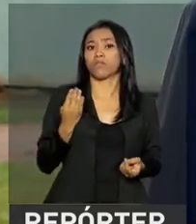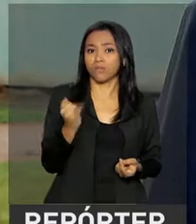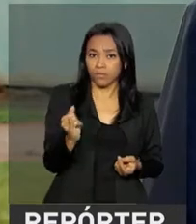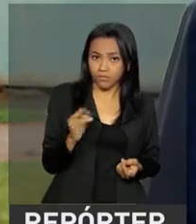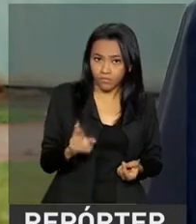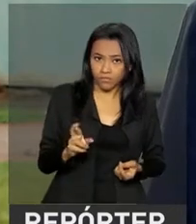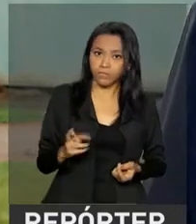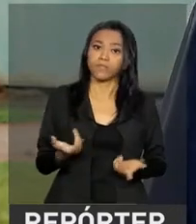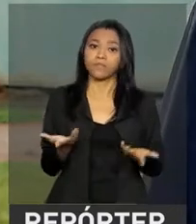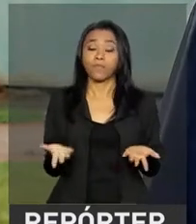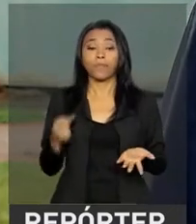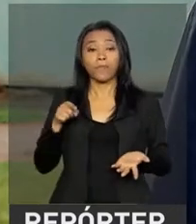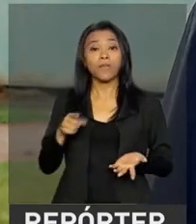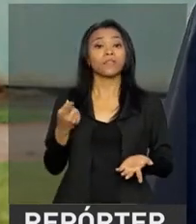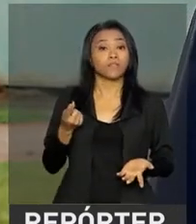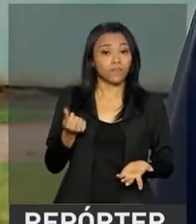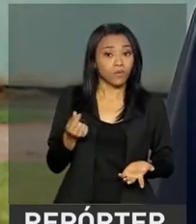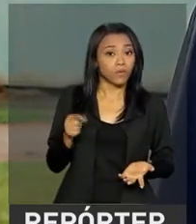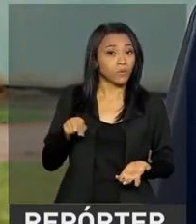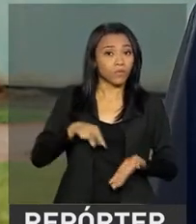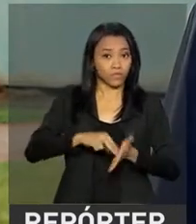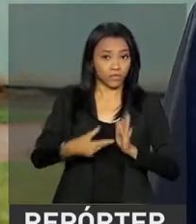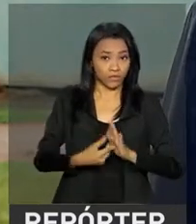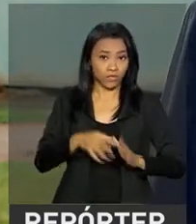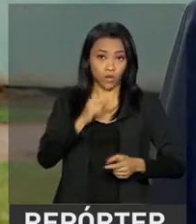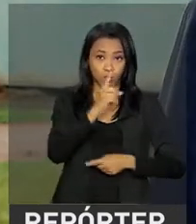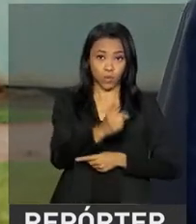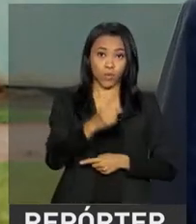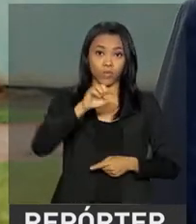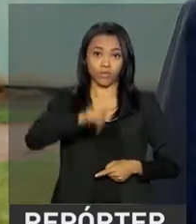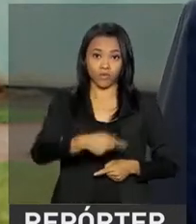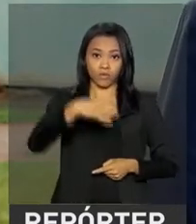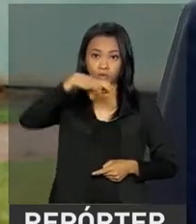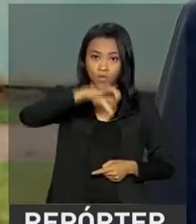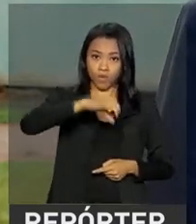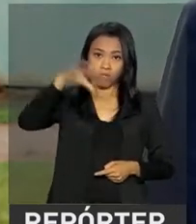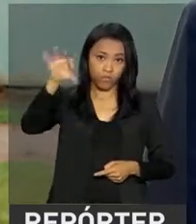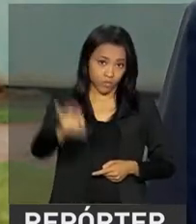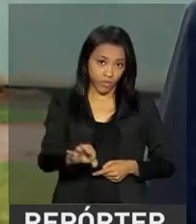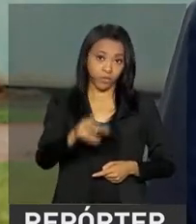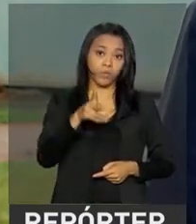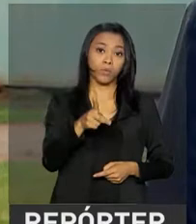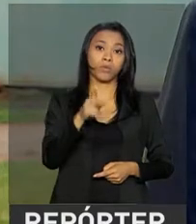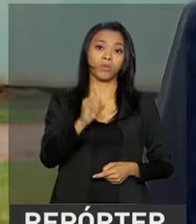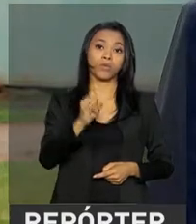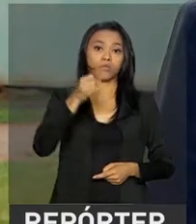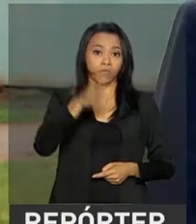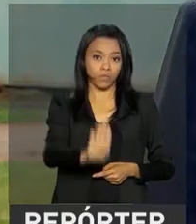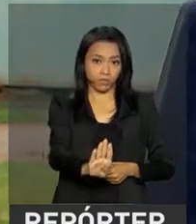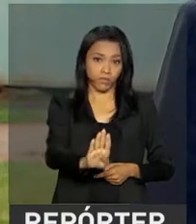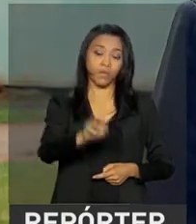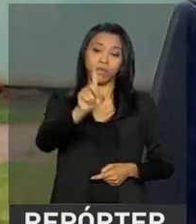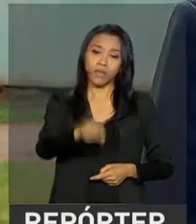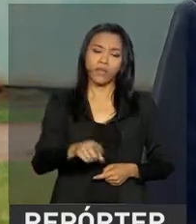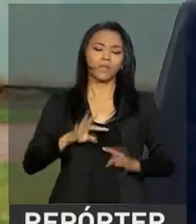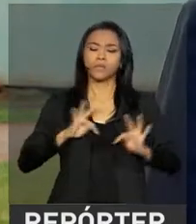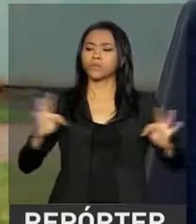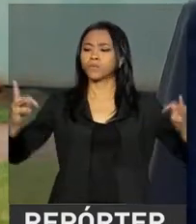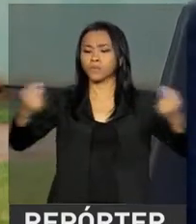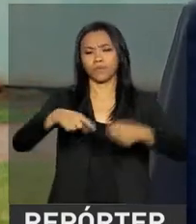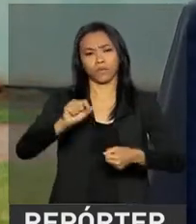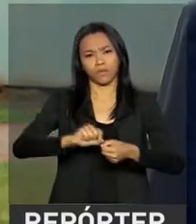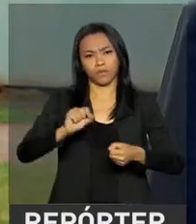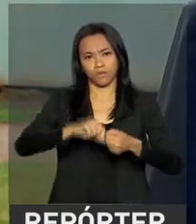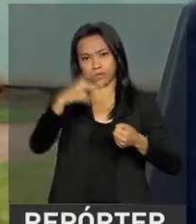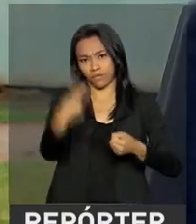de reais. Este valor equivale a 1,9% do PIB, o Produto Interno Bruto, que é tudo o que a